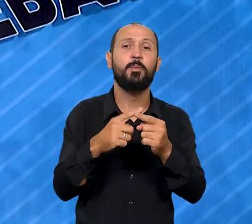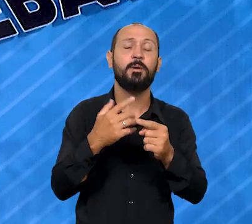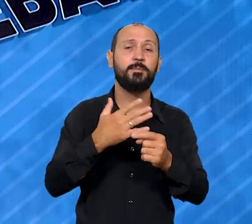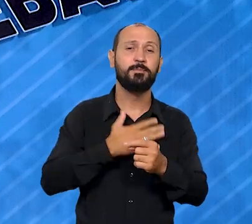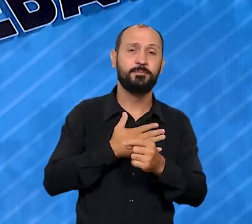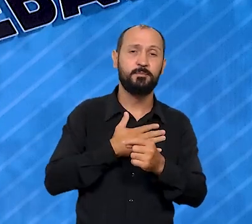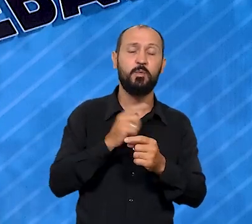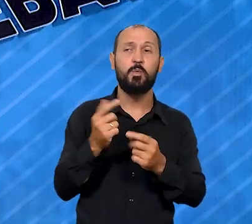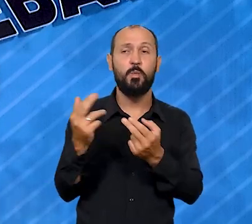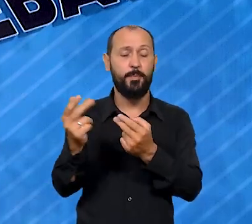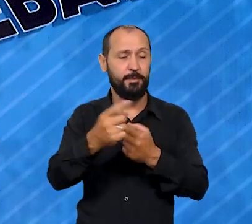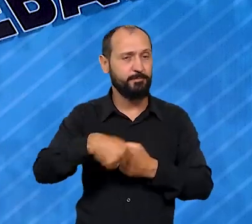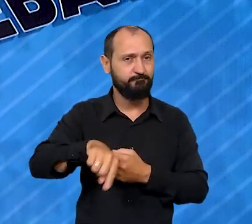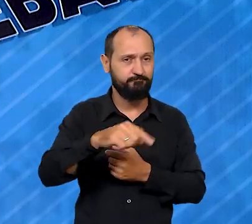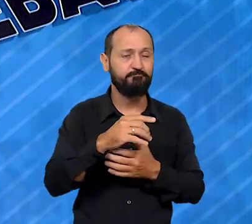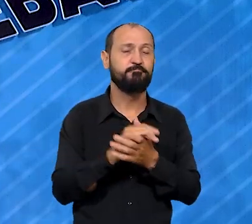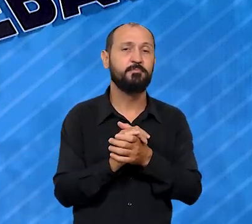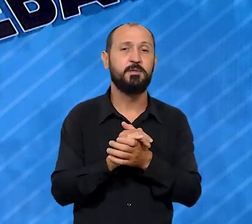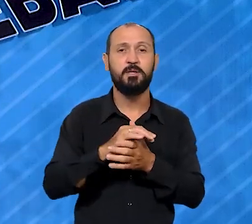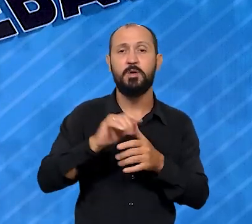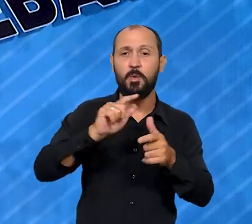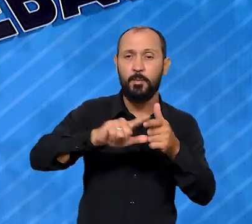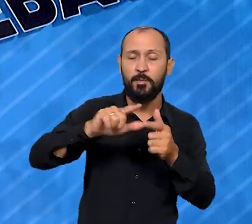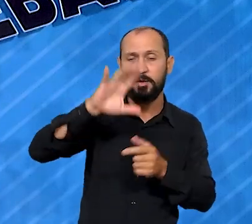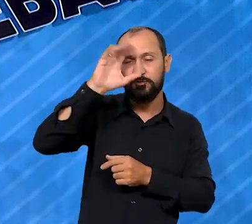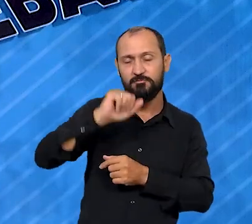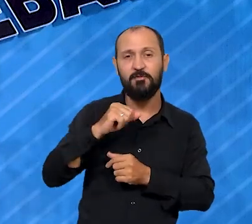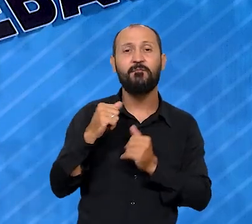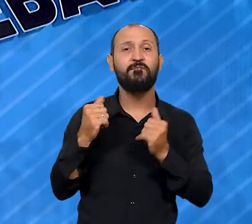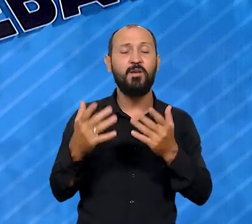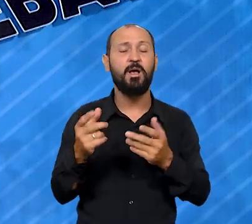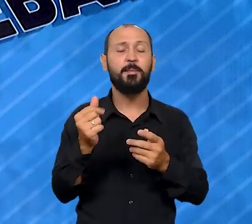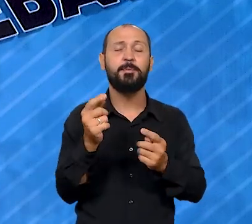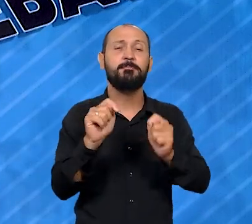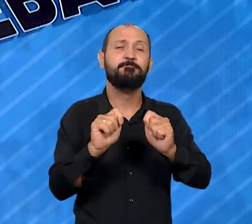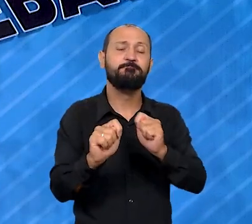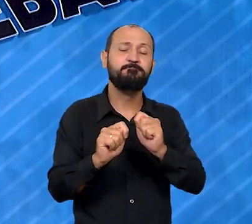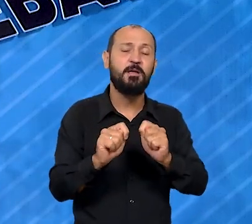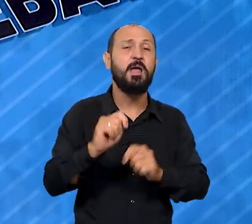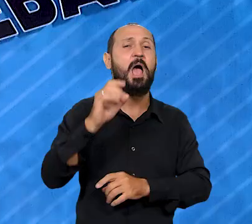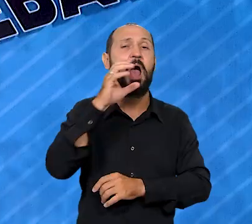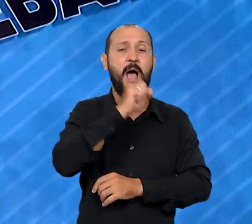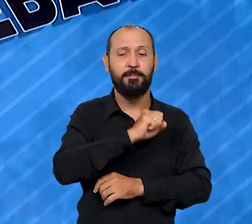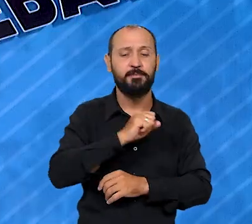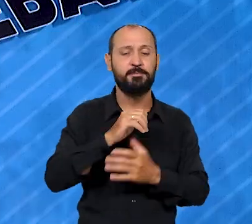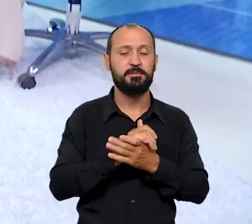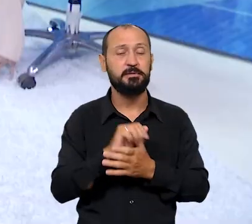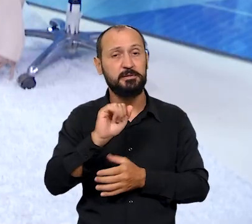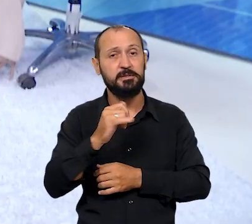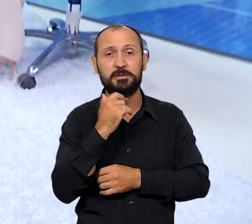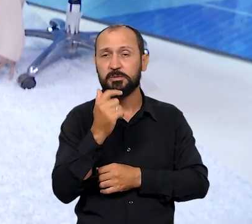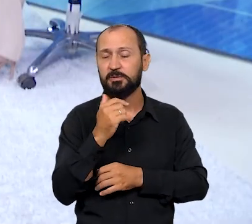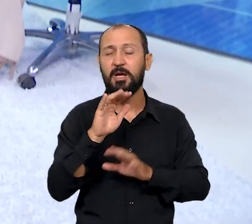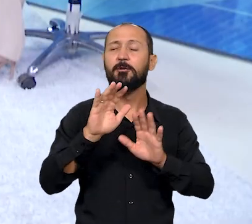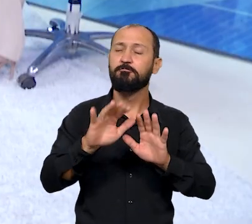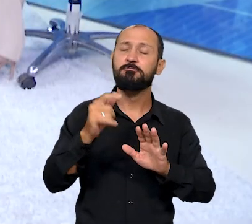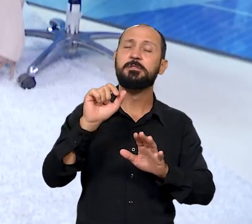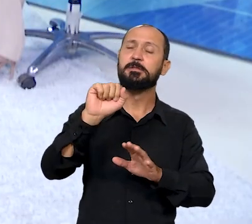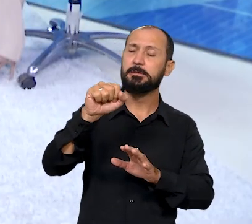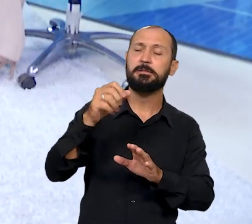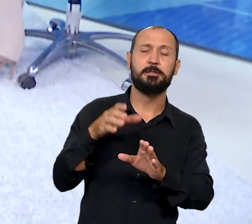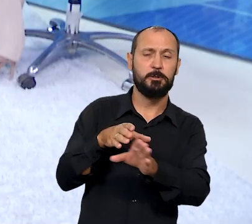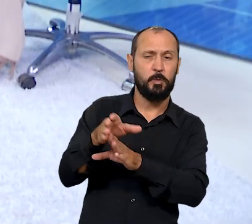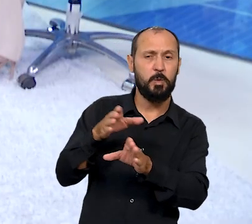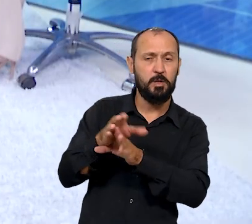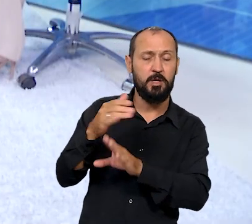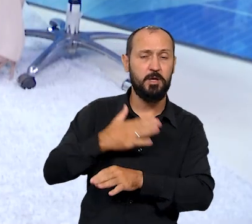econômico, tanto para o credor quanto para o consumidor. Resolver extrajudicialmente é mais econômico e mais rápido. Caso não dê certo,